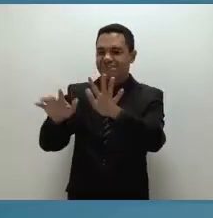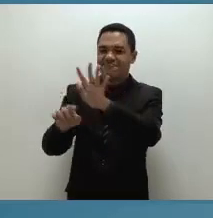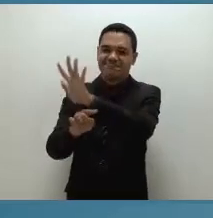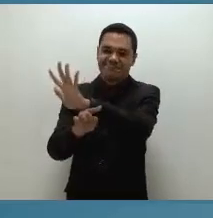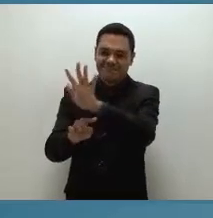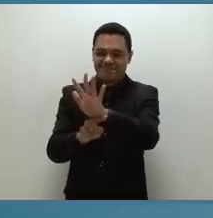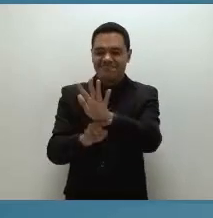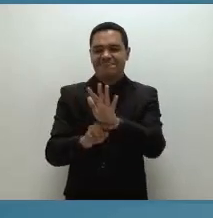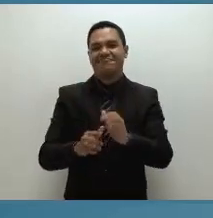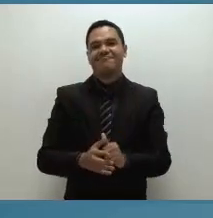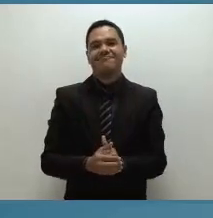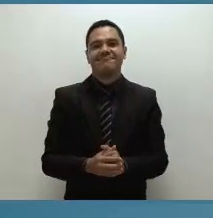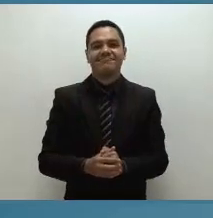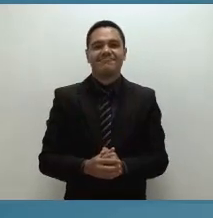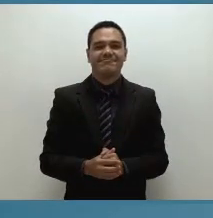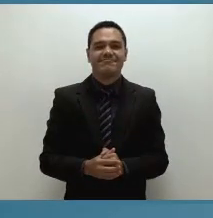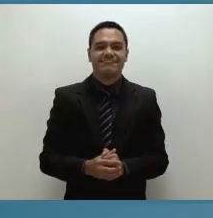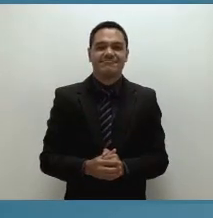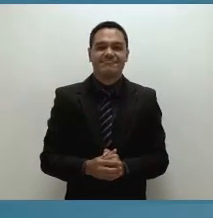manto sagrado.